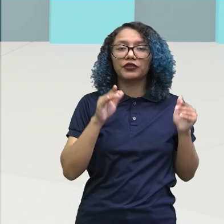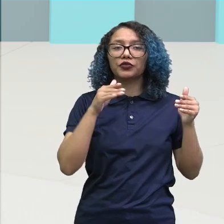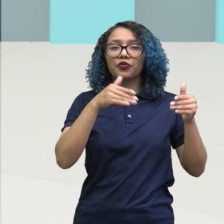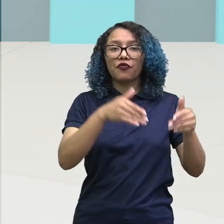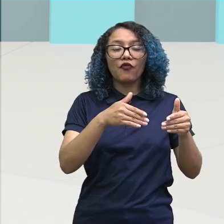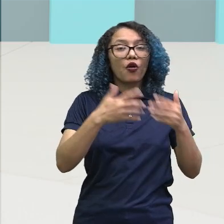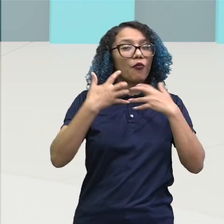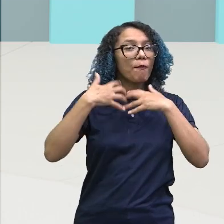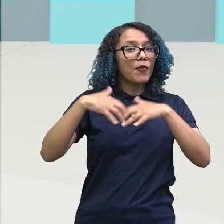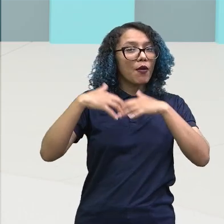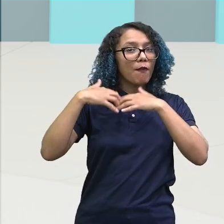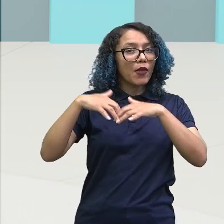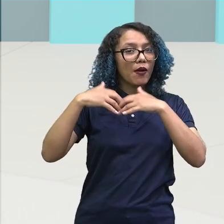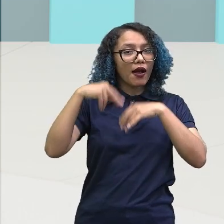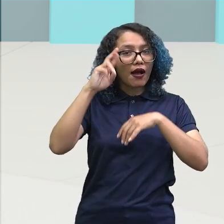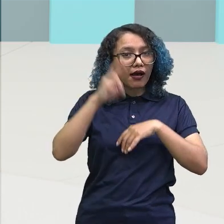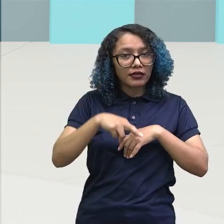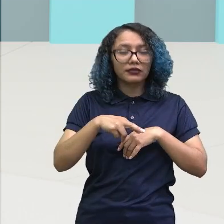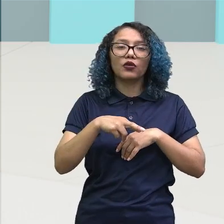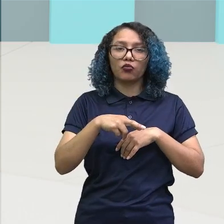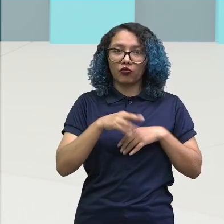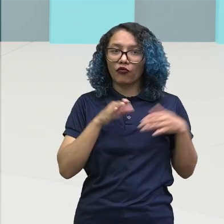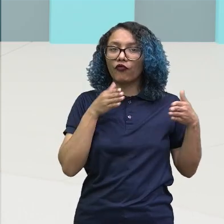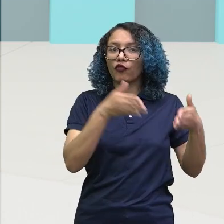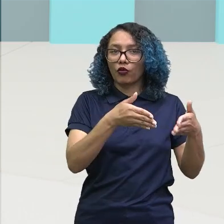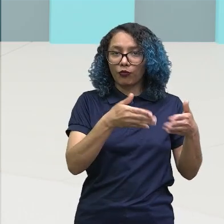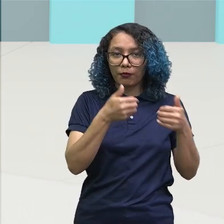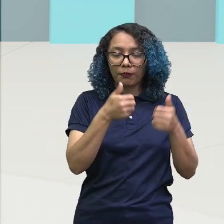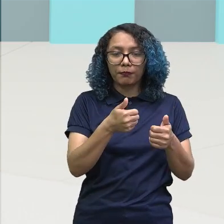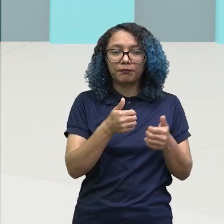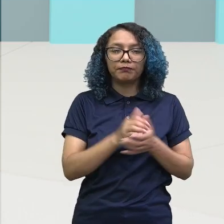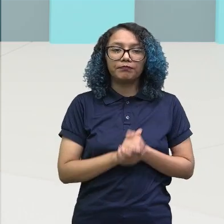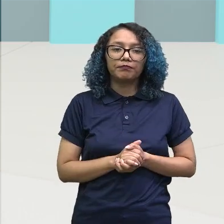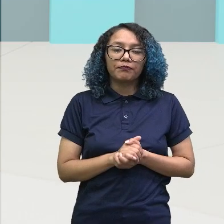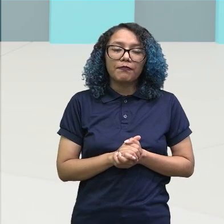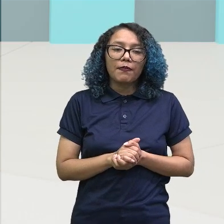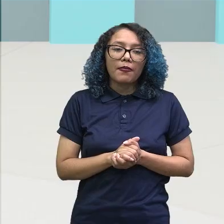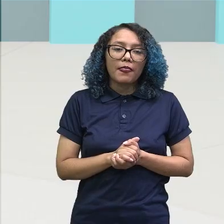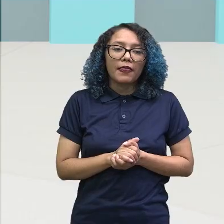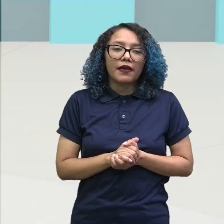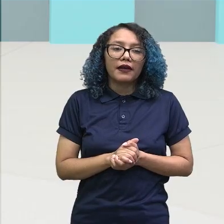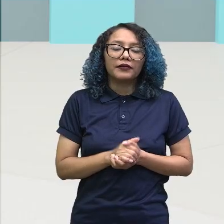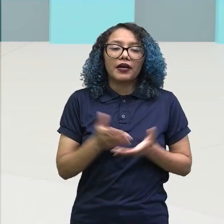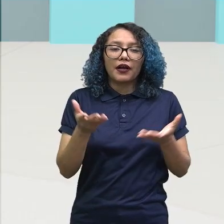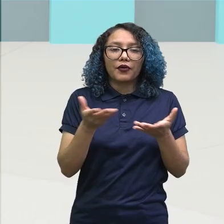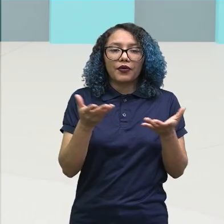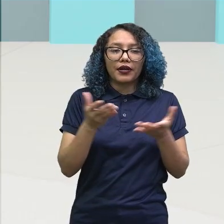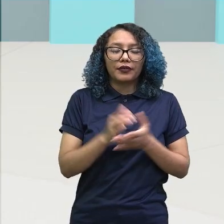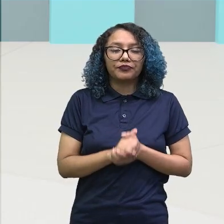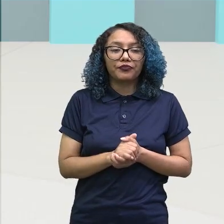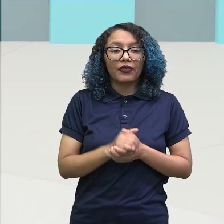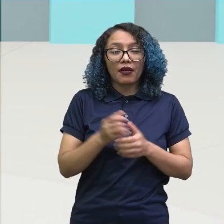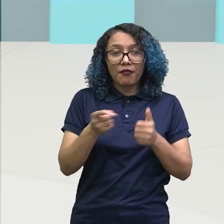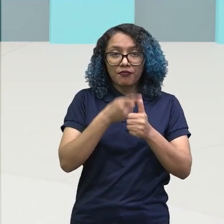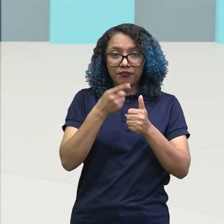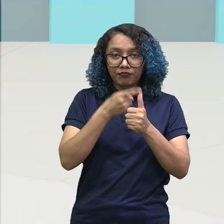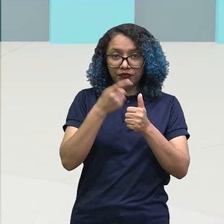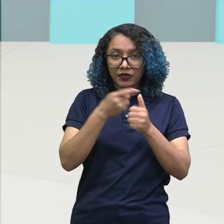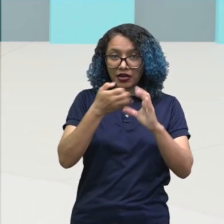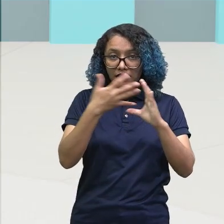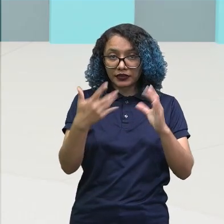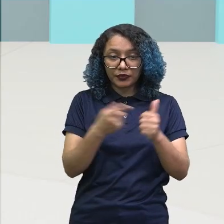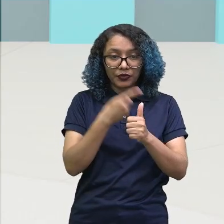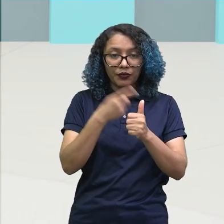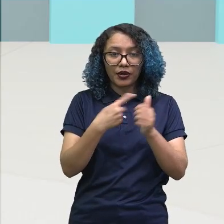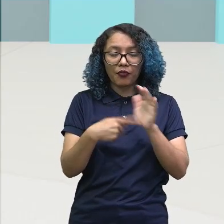O racionalismo, a razão trabalhando, ok? E aí nós temos a primeira situação, a primeira característica do realismo, que